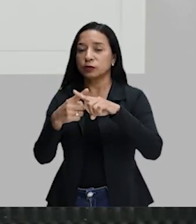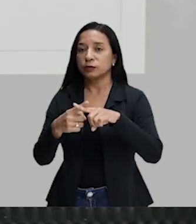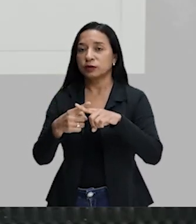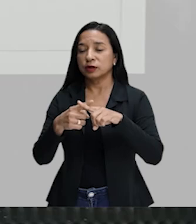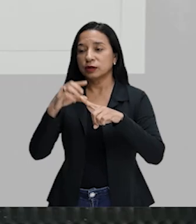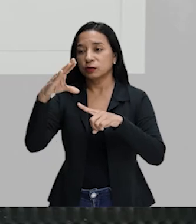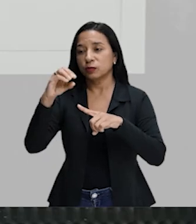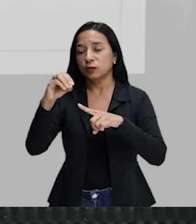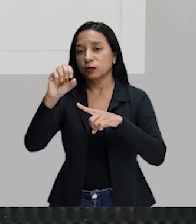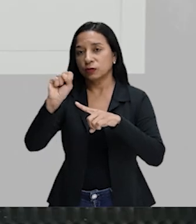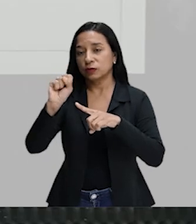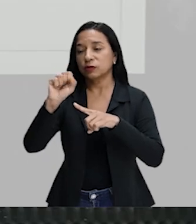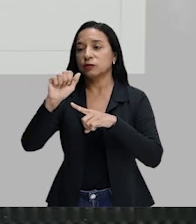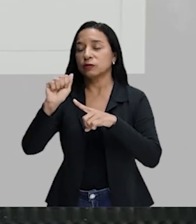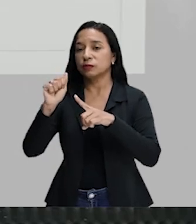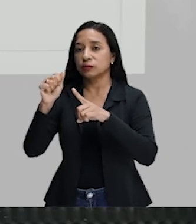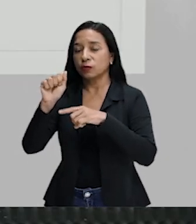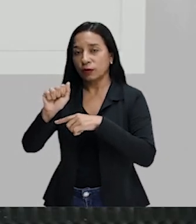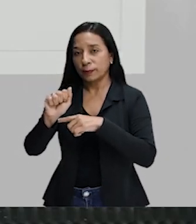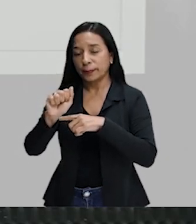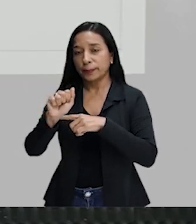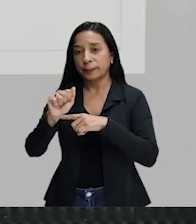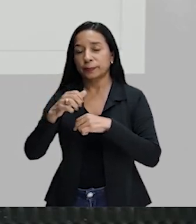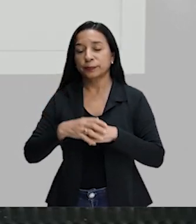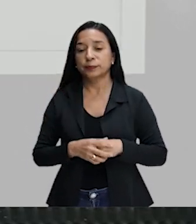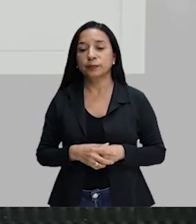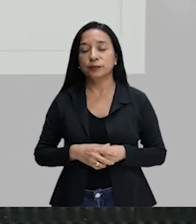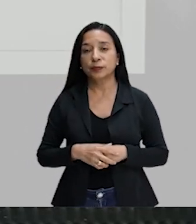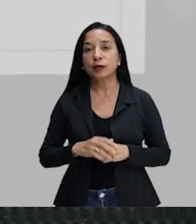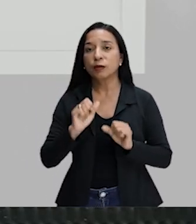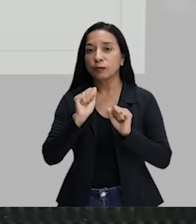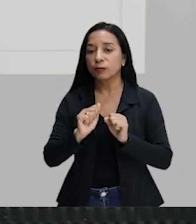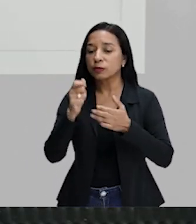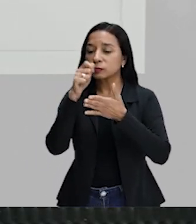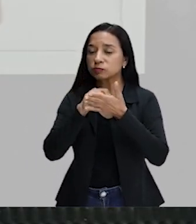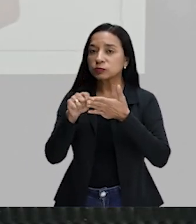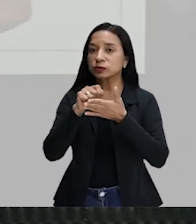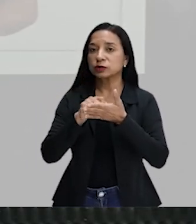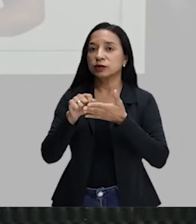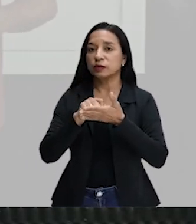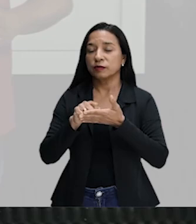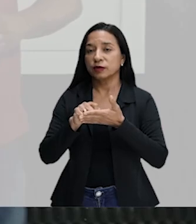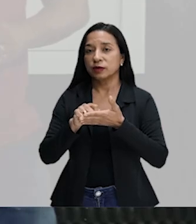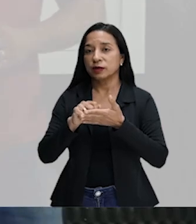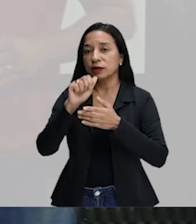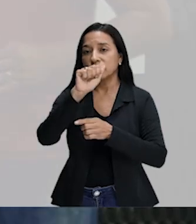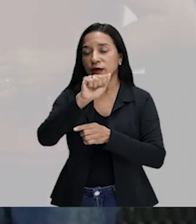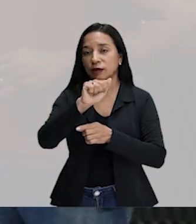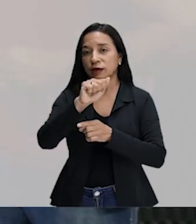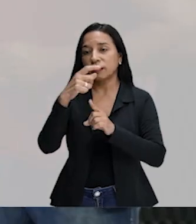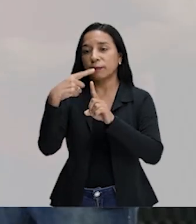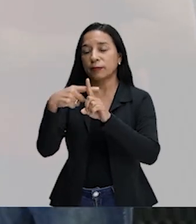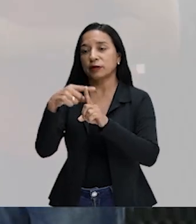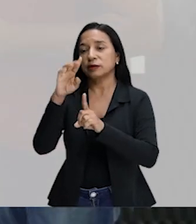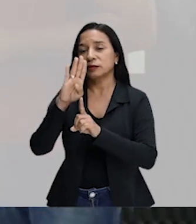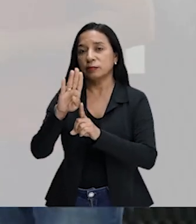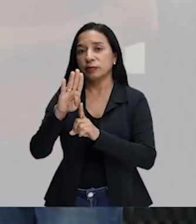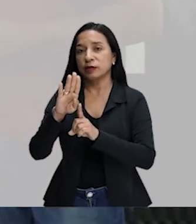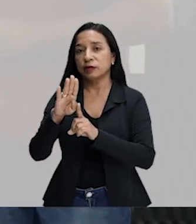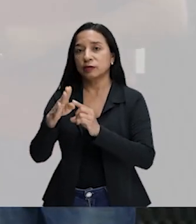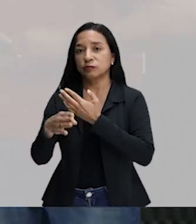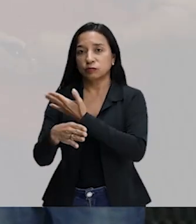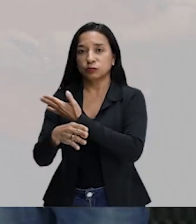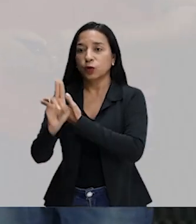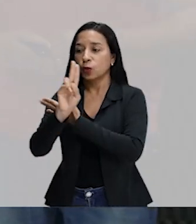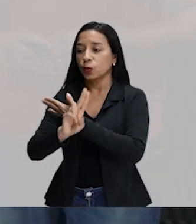multiplicado pelo cosseno do A. Certo? Então, você pode escrever o seno de A mais B dessa forma, usando